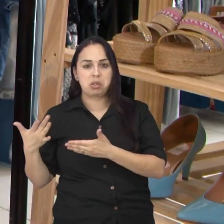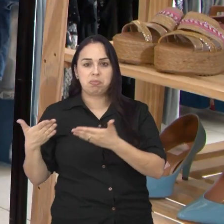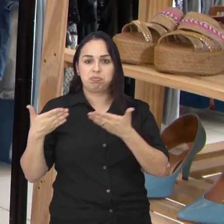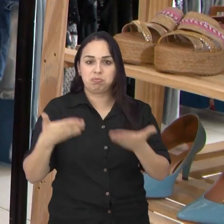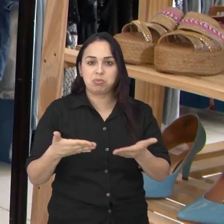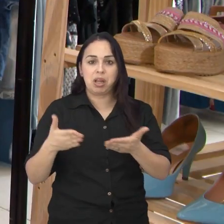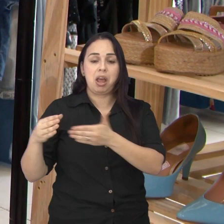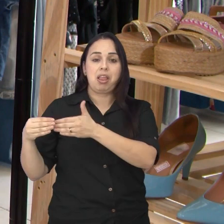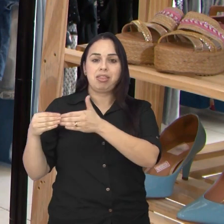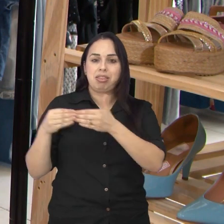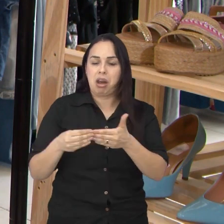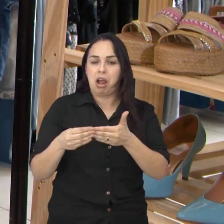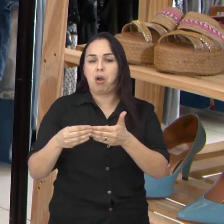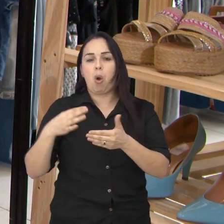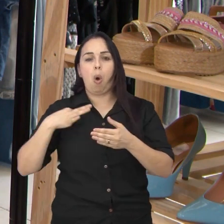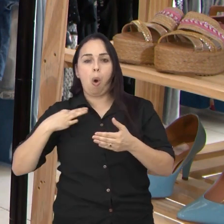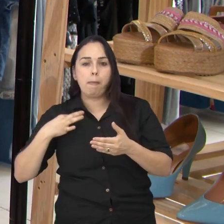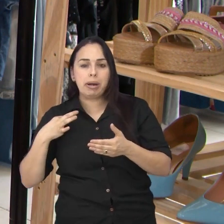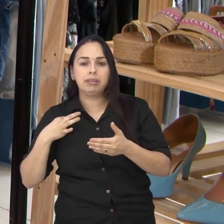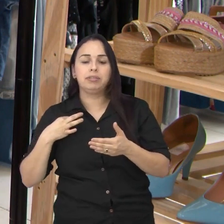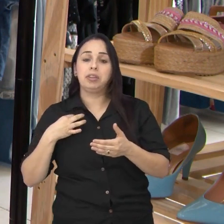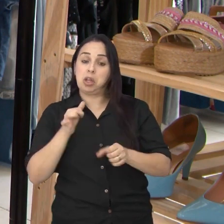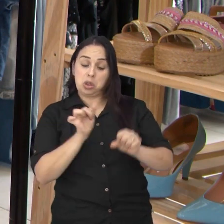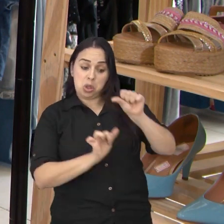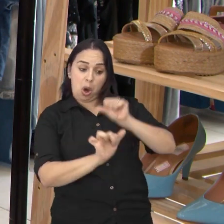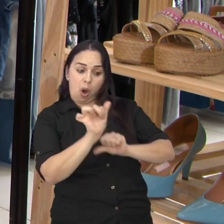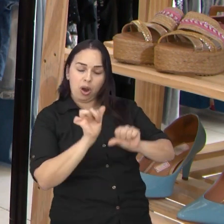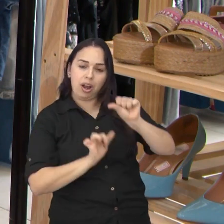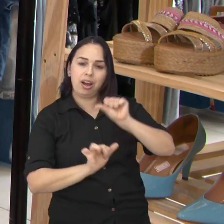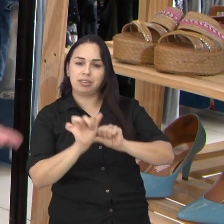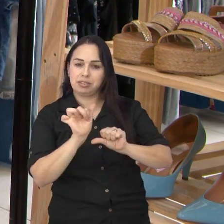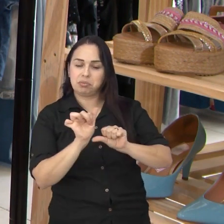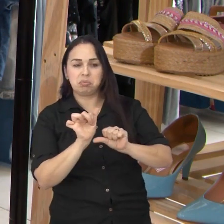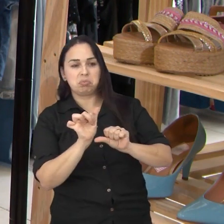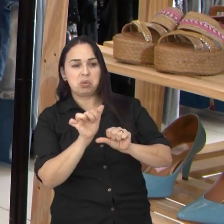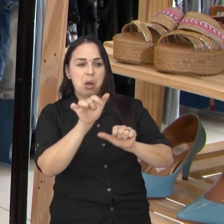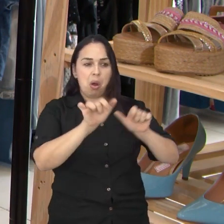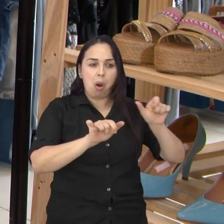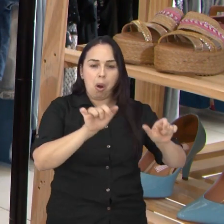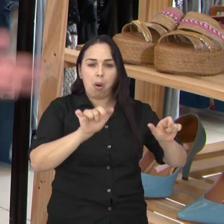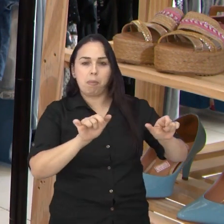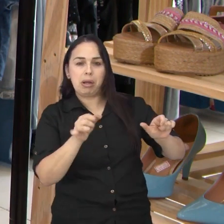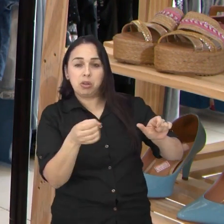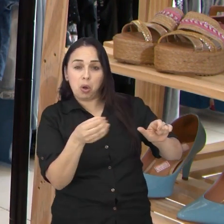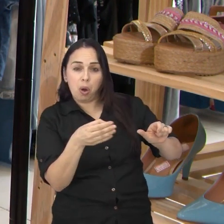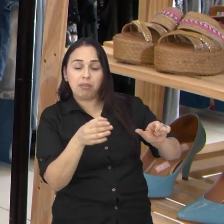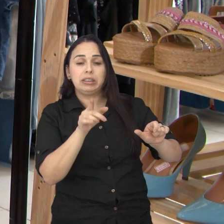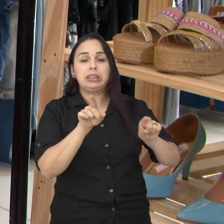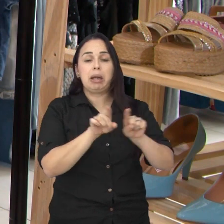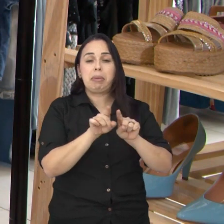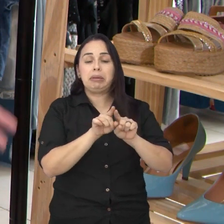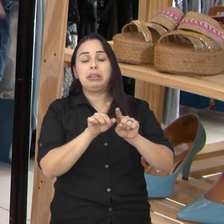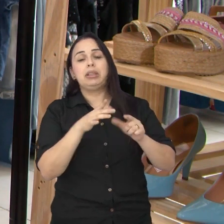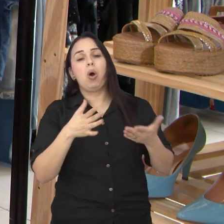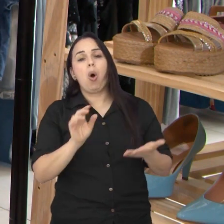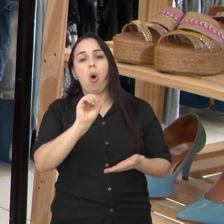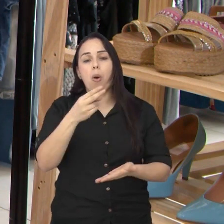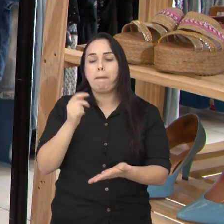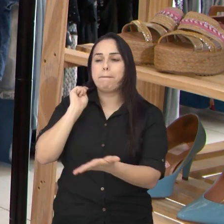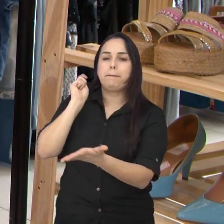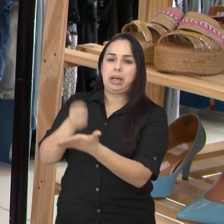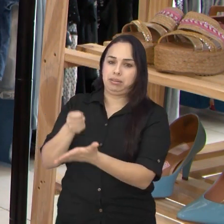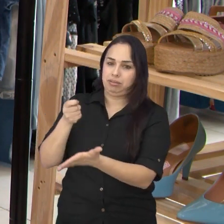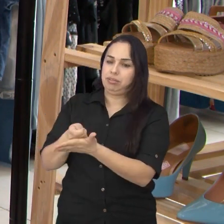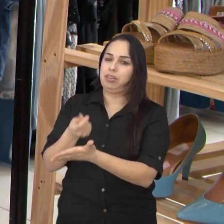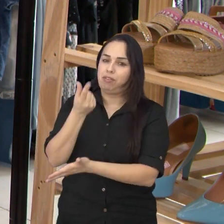até o brechó trazem os seus desapegos, né? Trocam muitas vezes por peças novas, ou então a gente